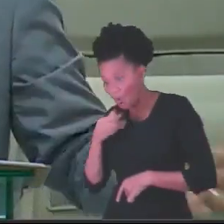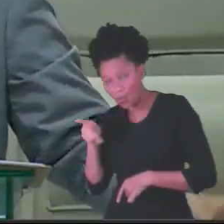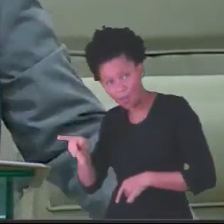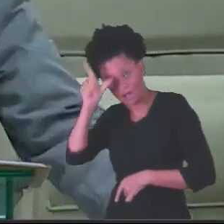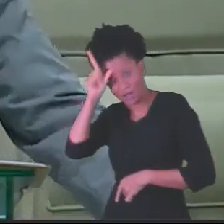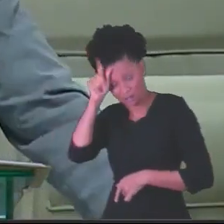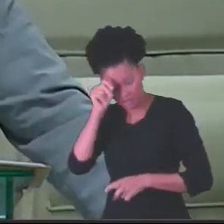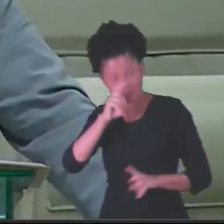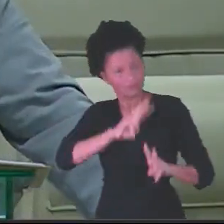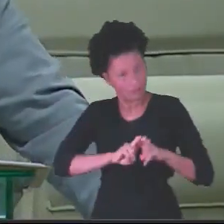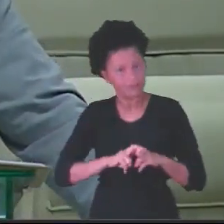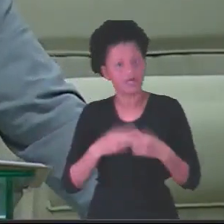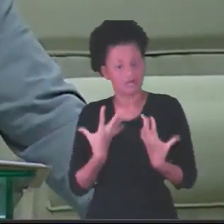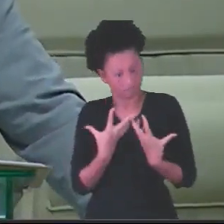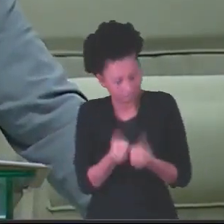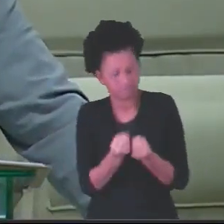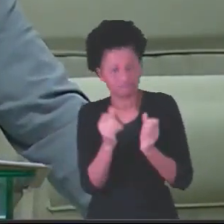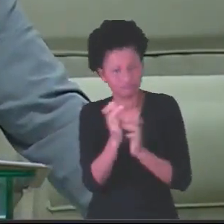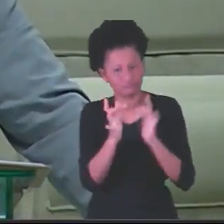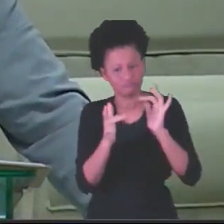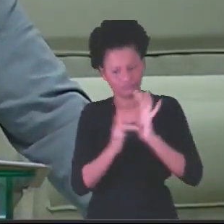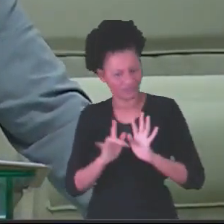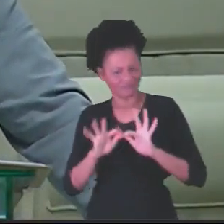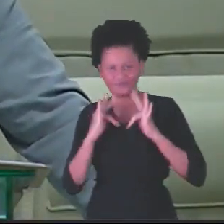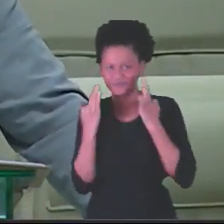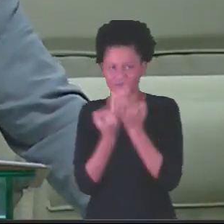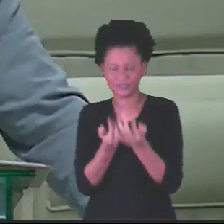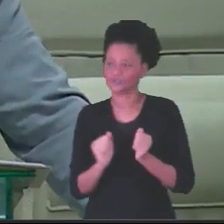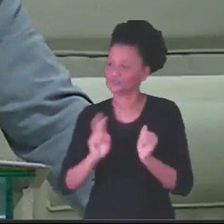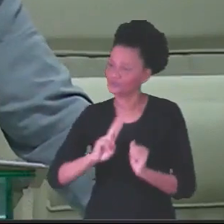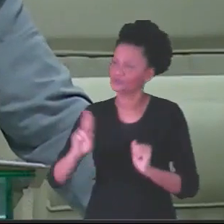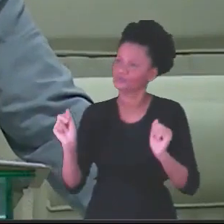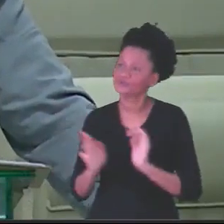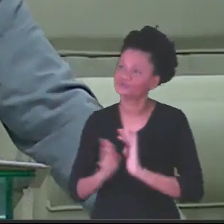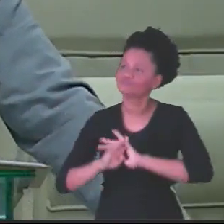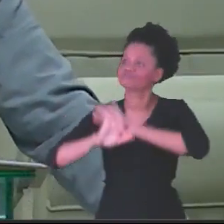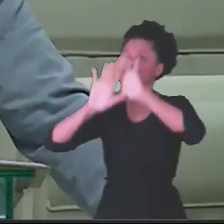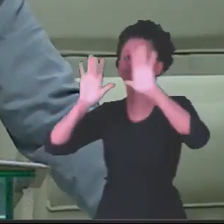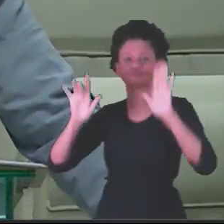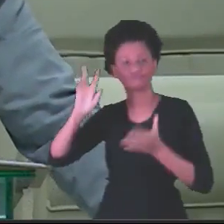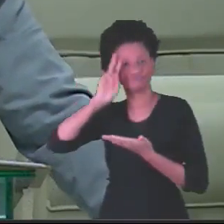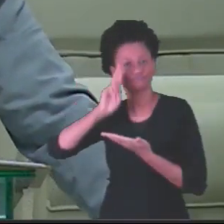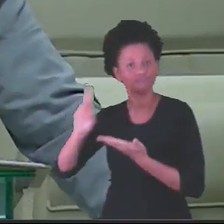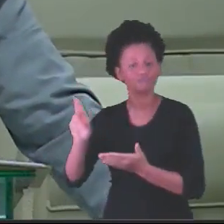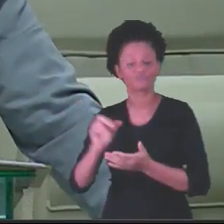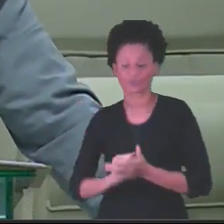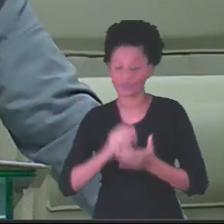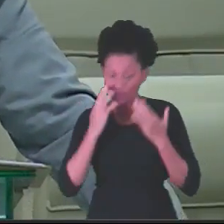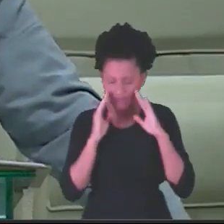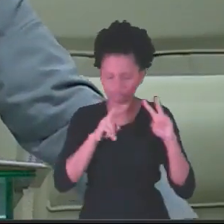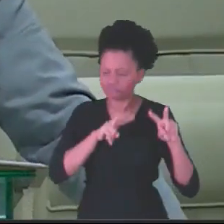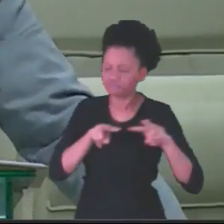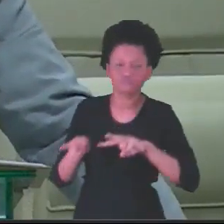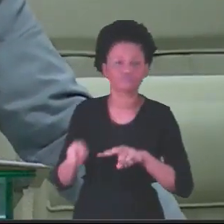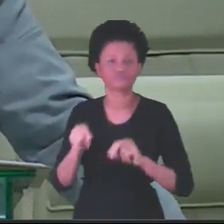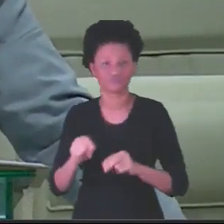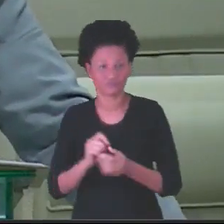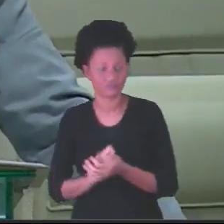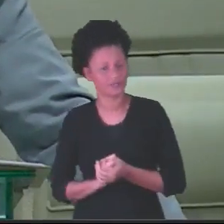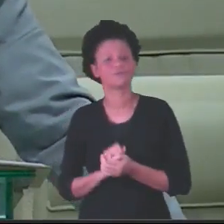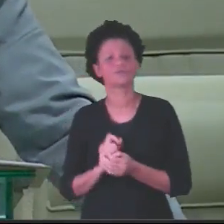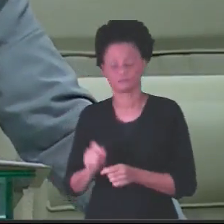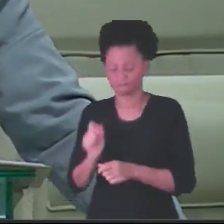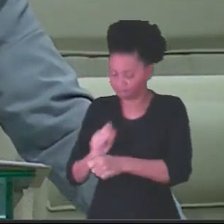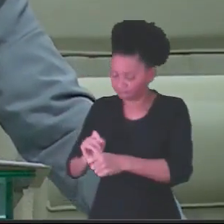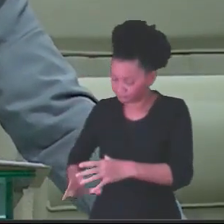e o nome do senhor foi glorificado aí nós estamos virando irmãos da carta de paulo